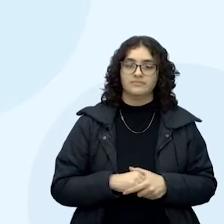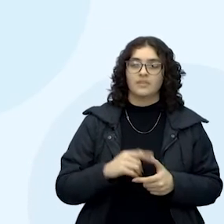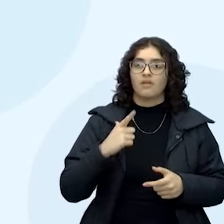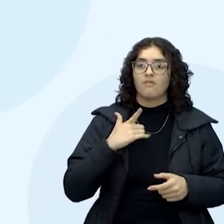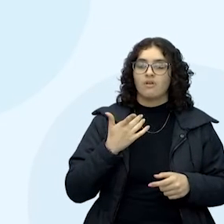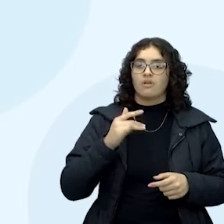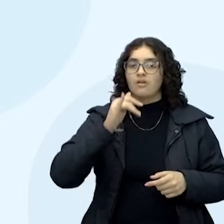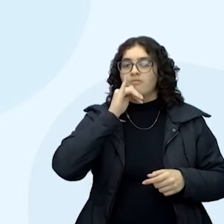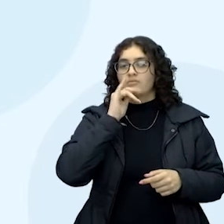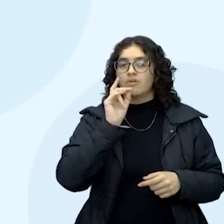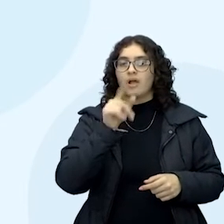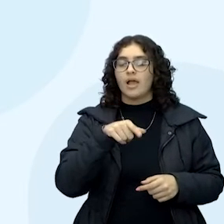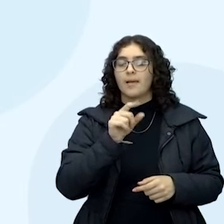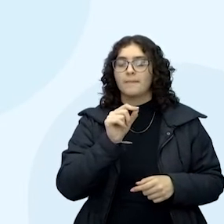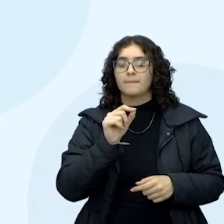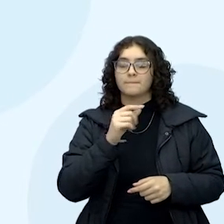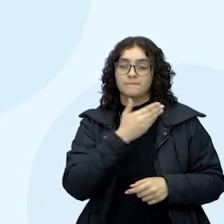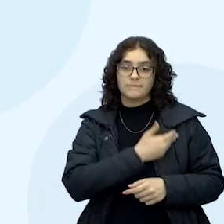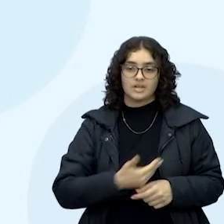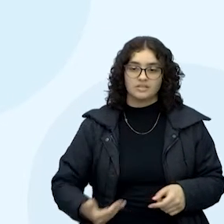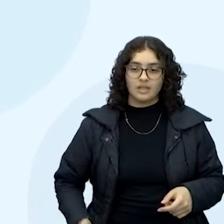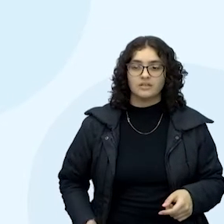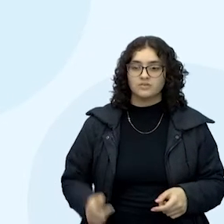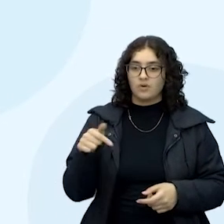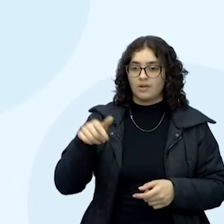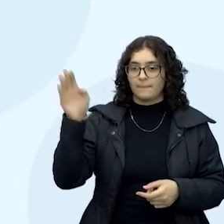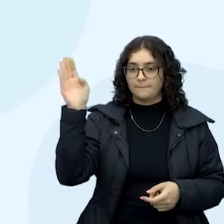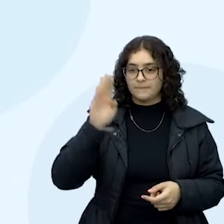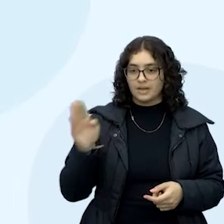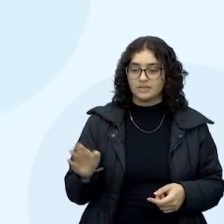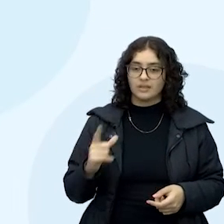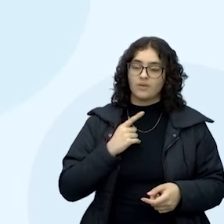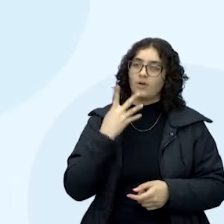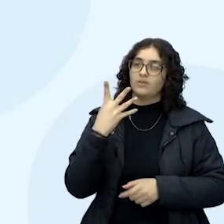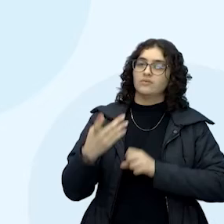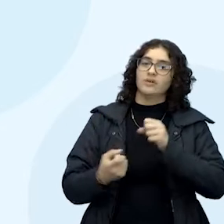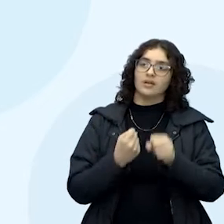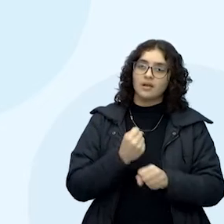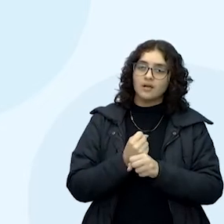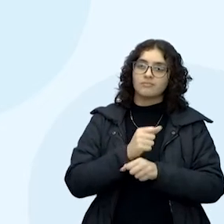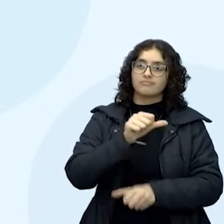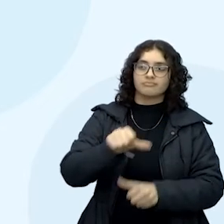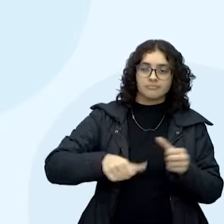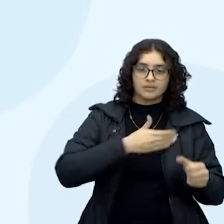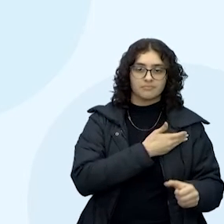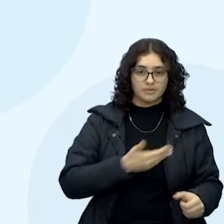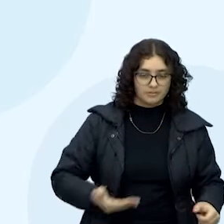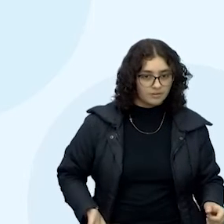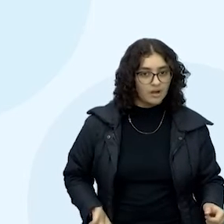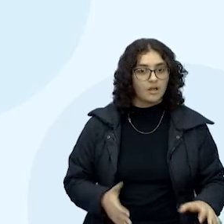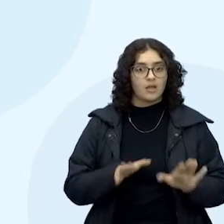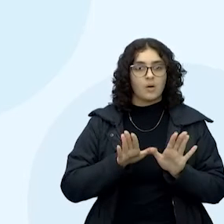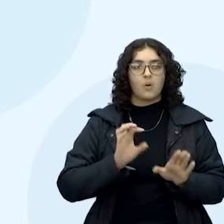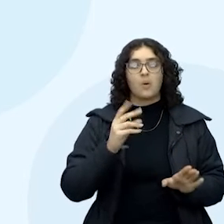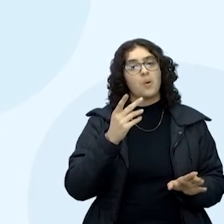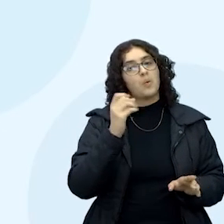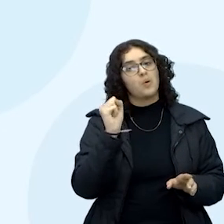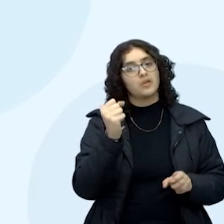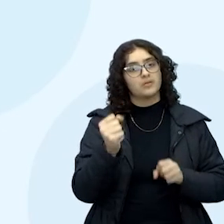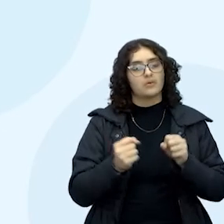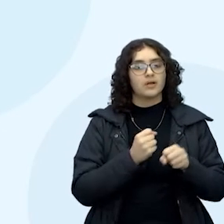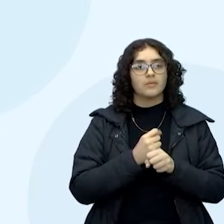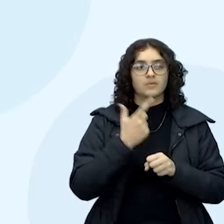regime presidencialista, por exemplo, aqui do Brasil, que nós temos 4 anos de mandato, ou 8 anos se a pessoa